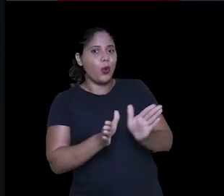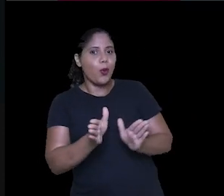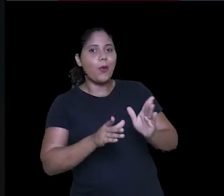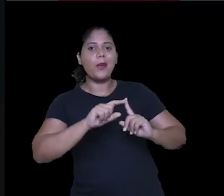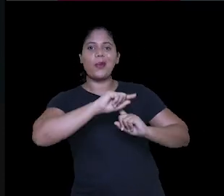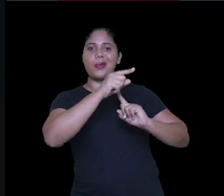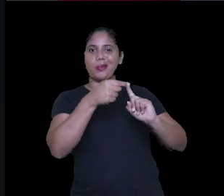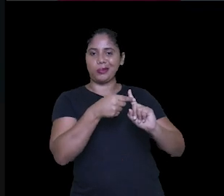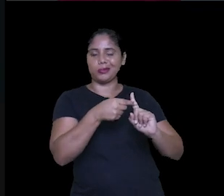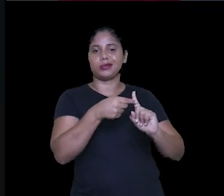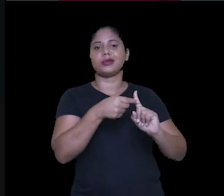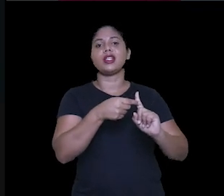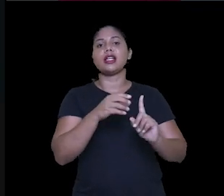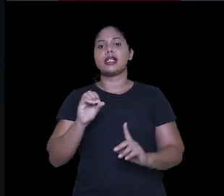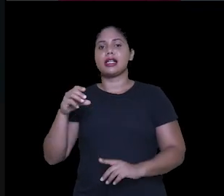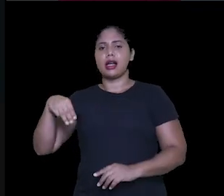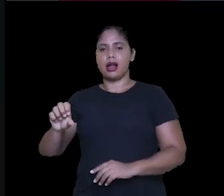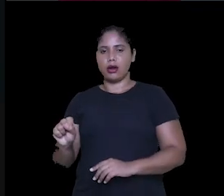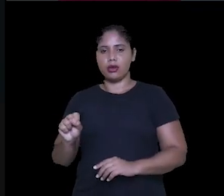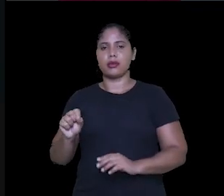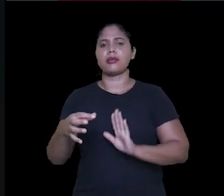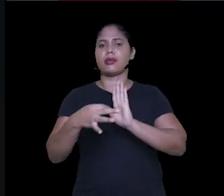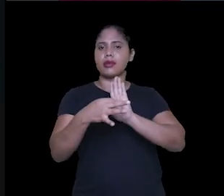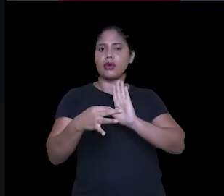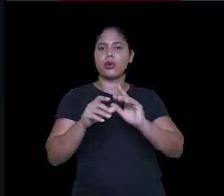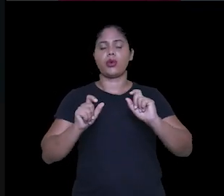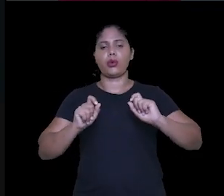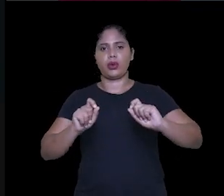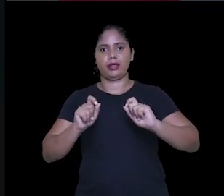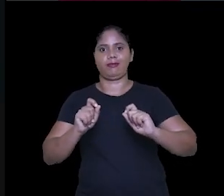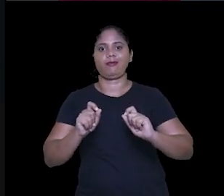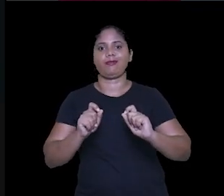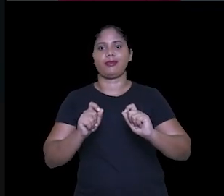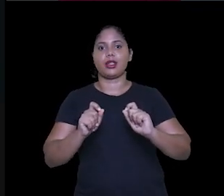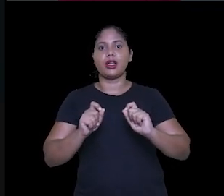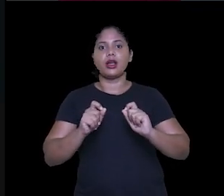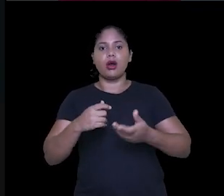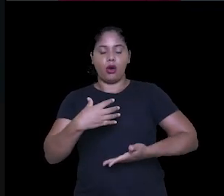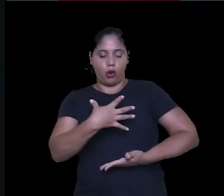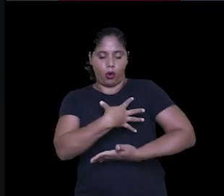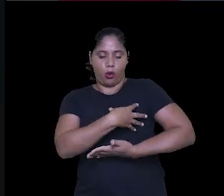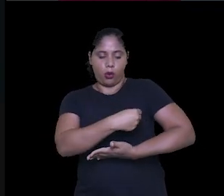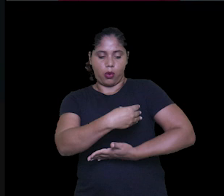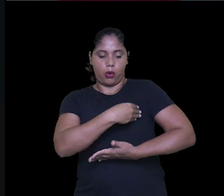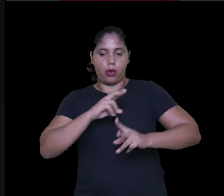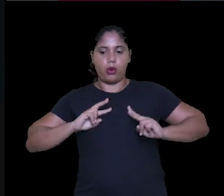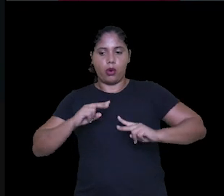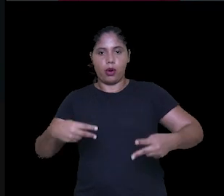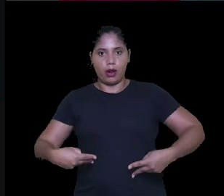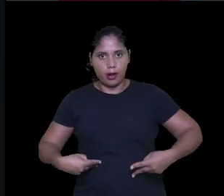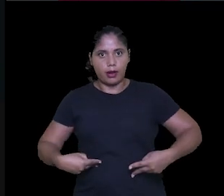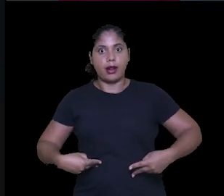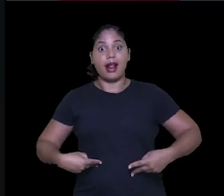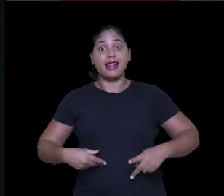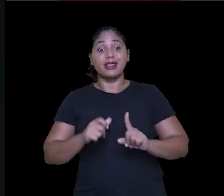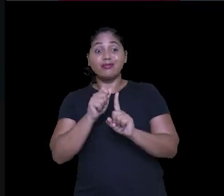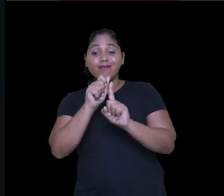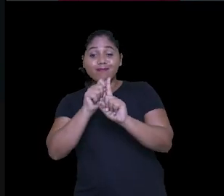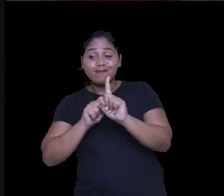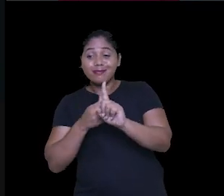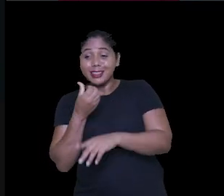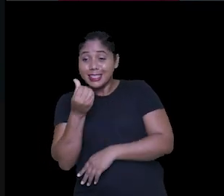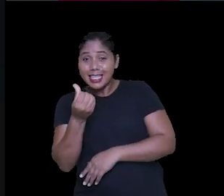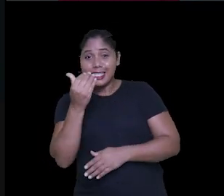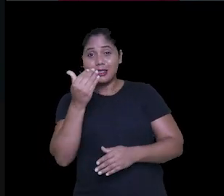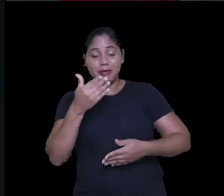A Organização Mundial de Saúde recomenda que o aleitamento humano ele seja exclusivo até os 6 meses de